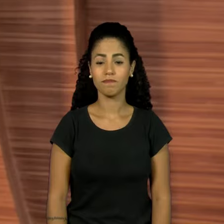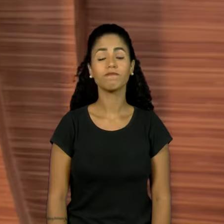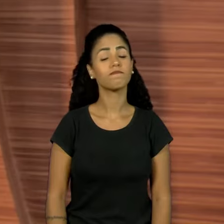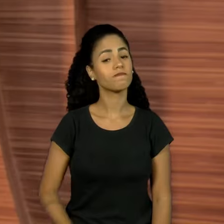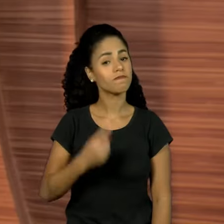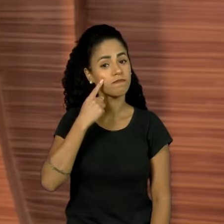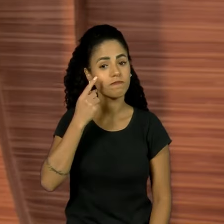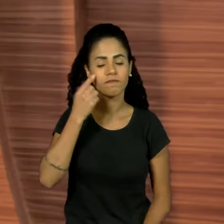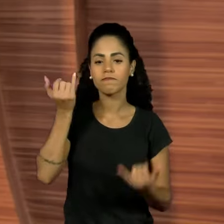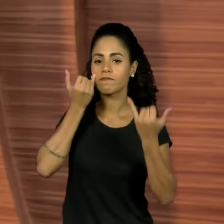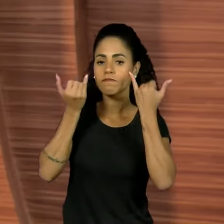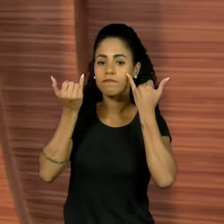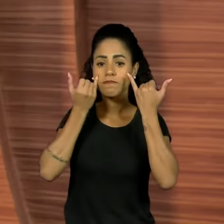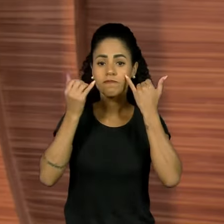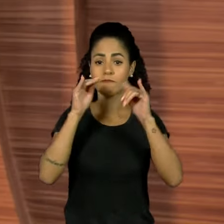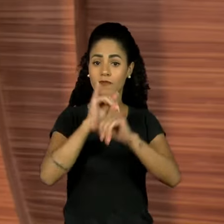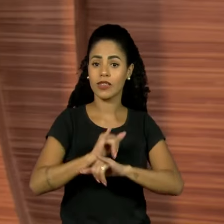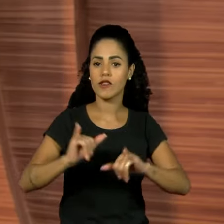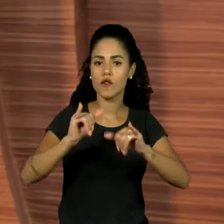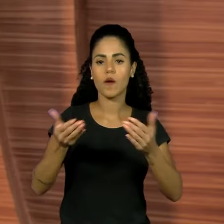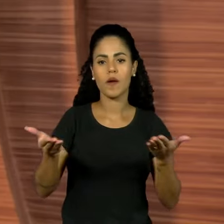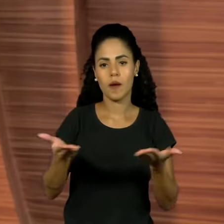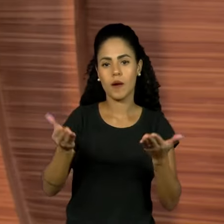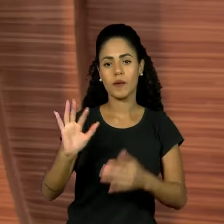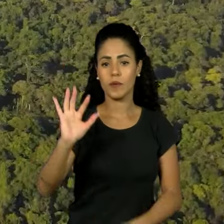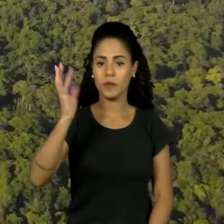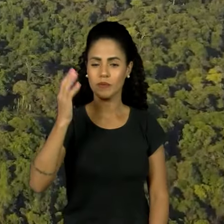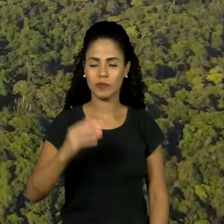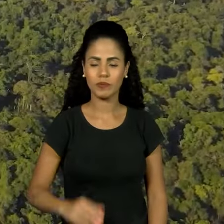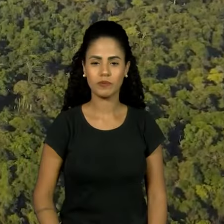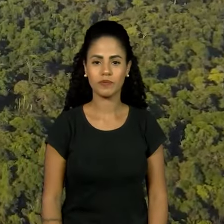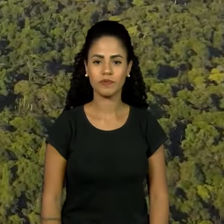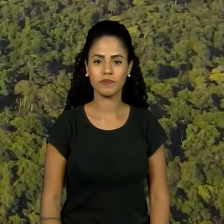Vamos agora às principais notícias da área socioambiental.